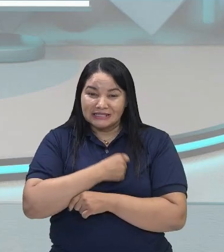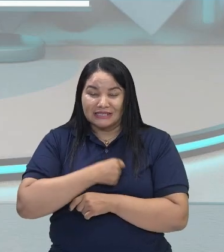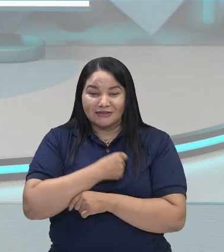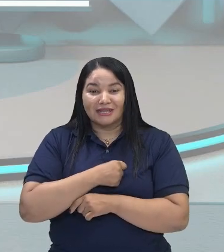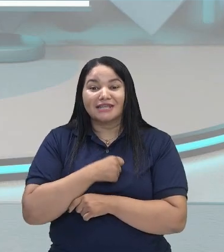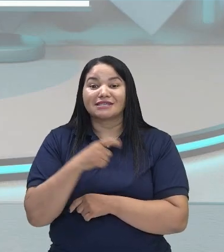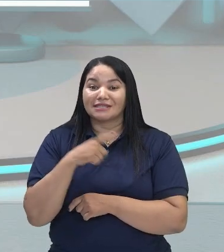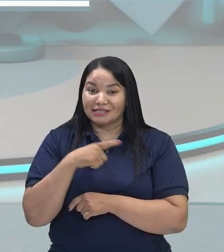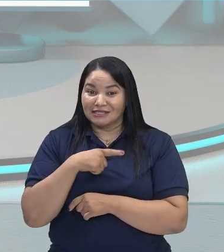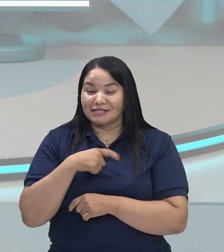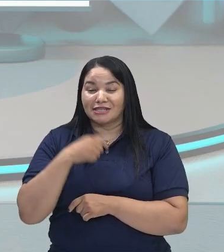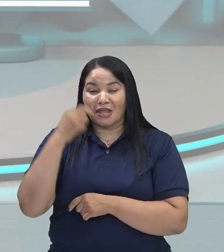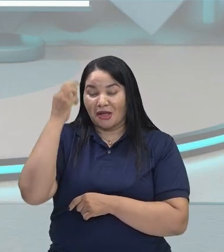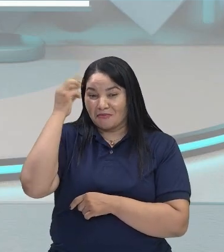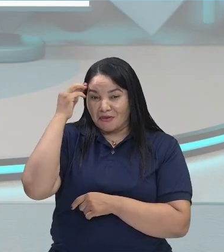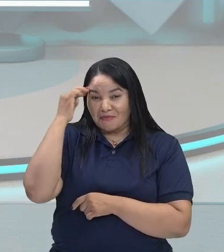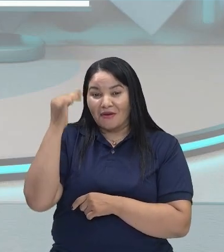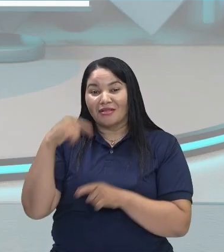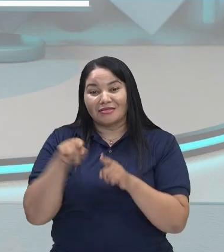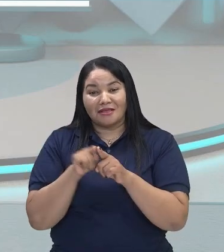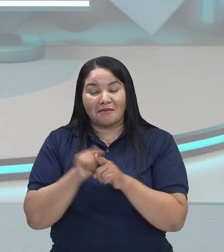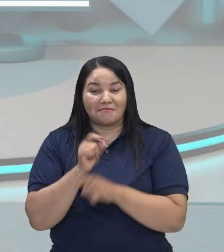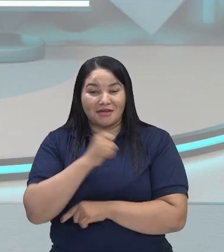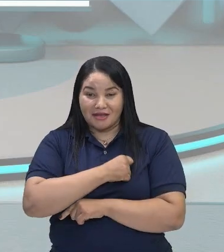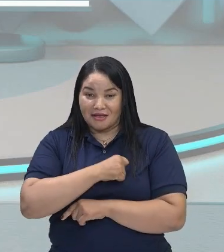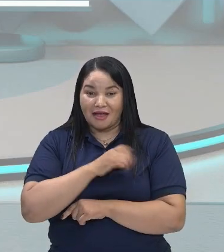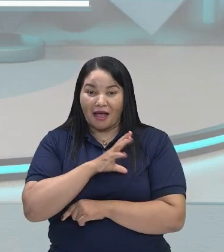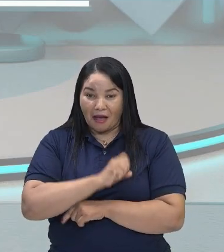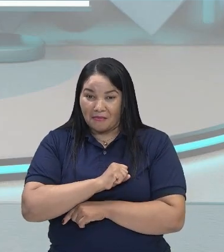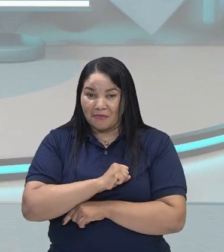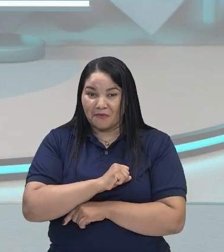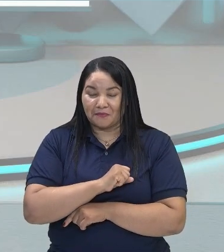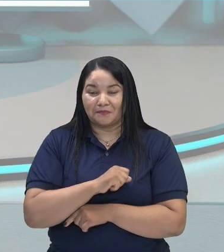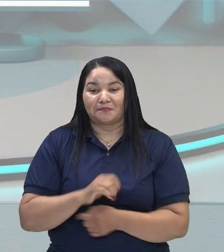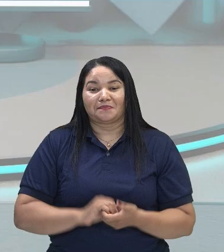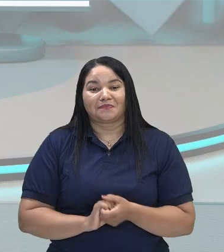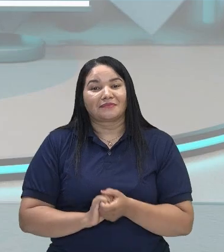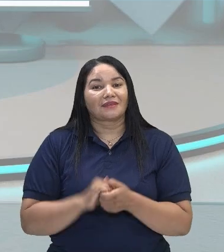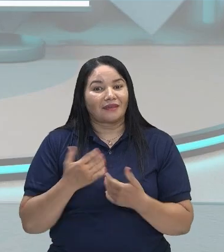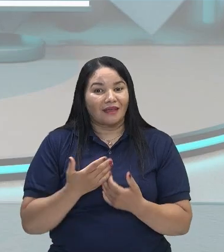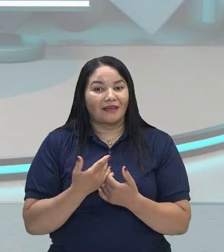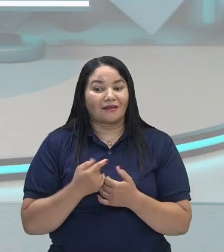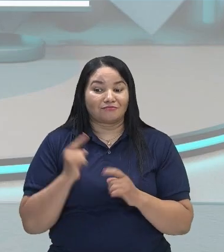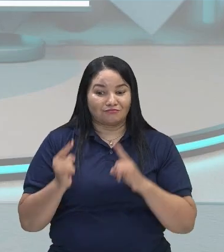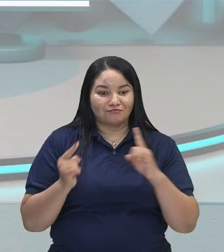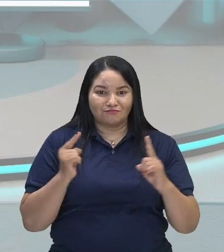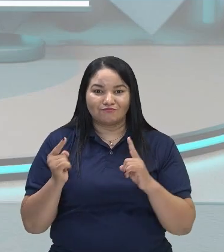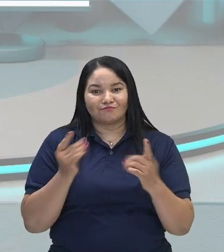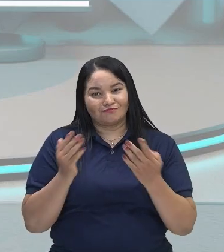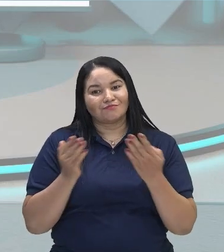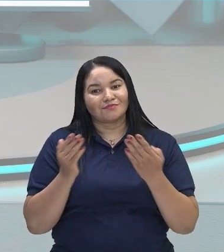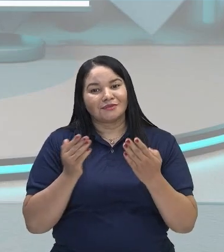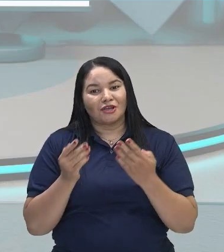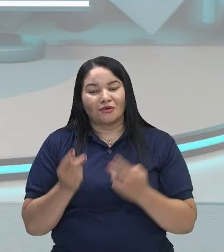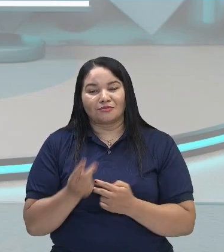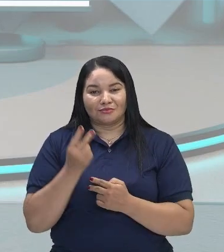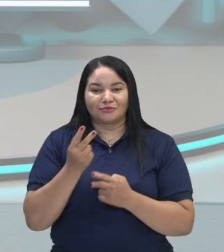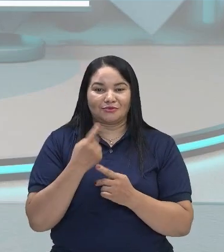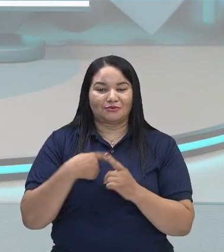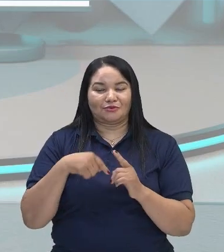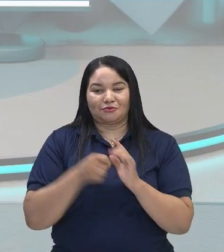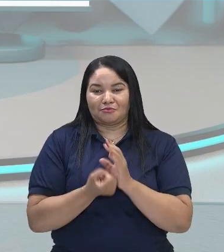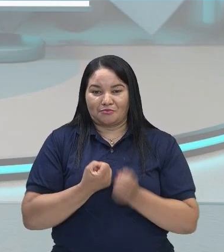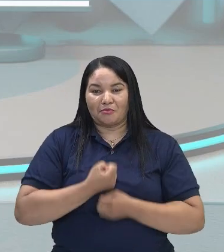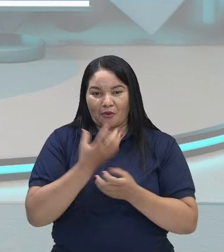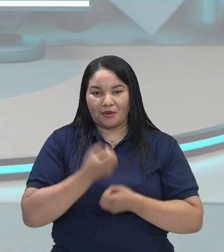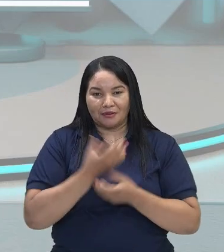tenho que ter memória e amor, né? Então, são essas comparações desses dois poemas.